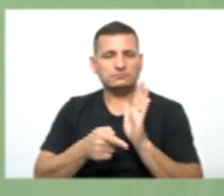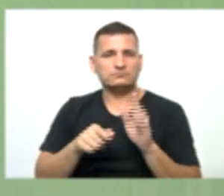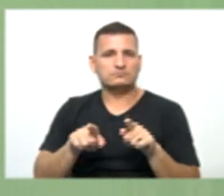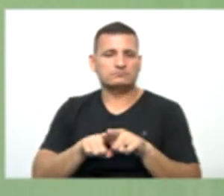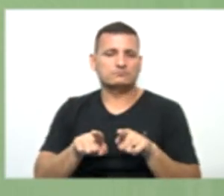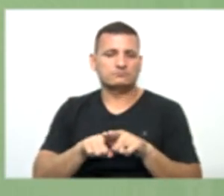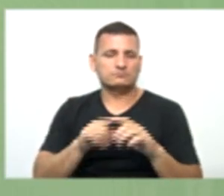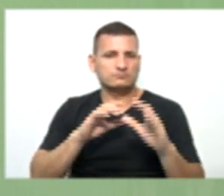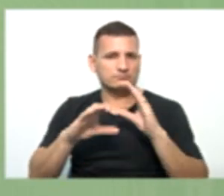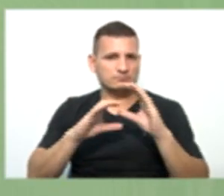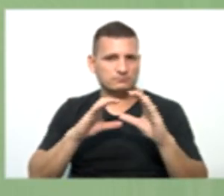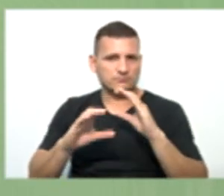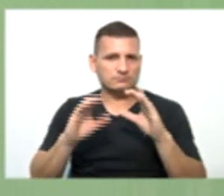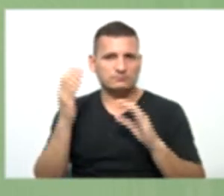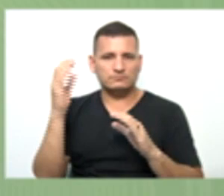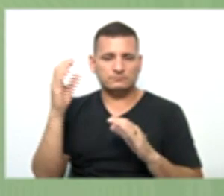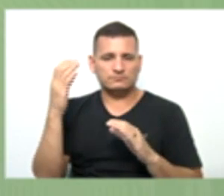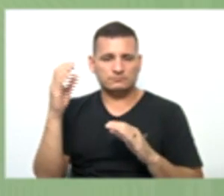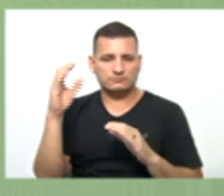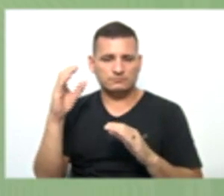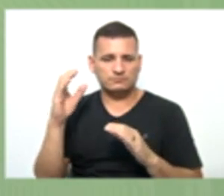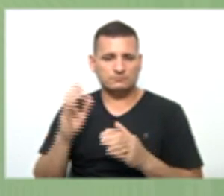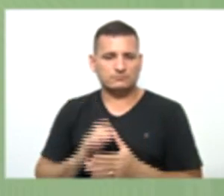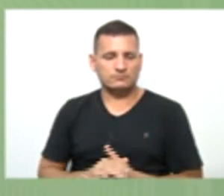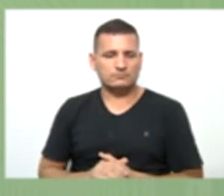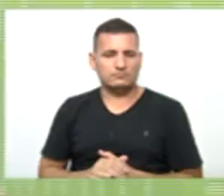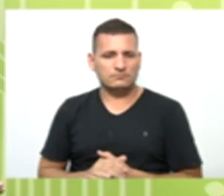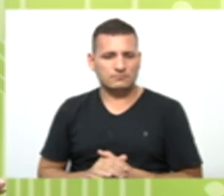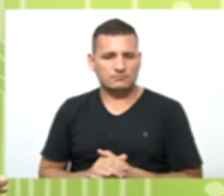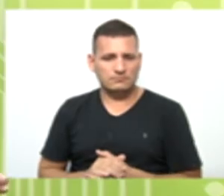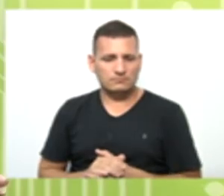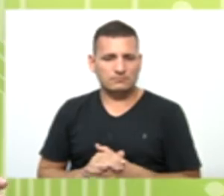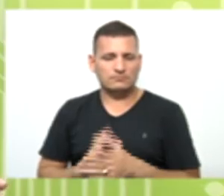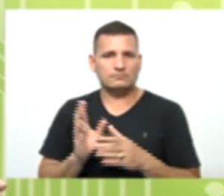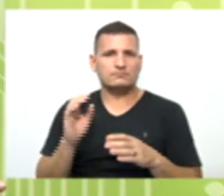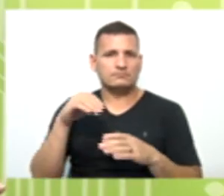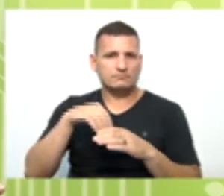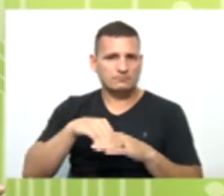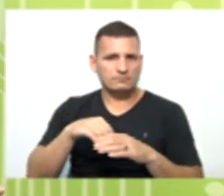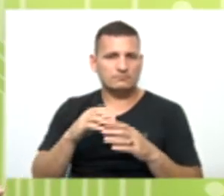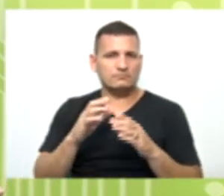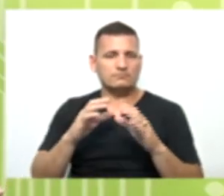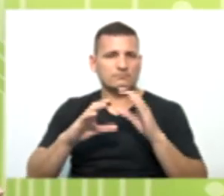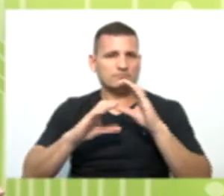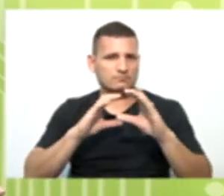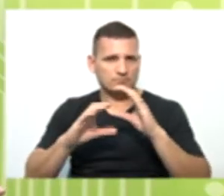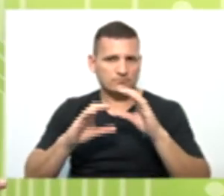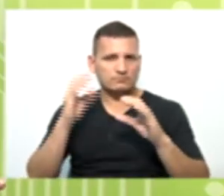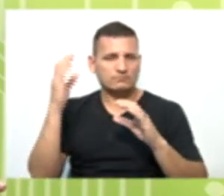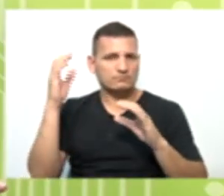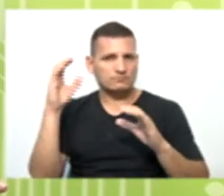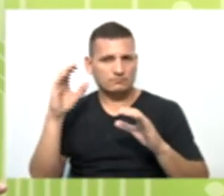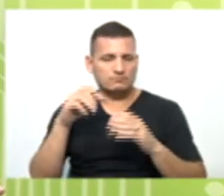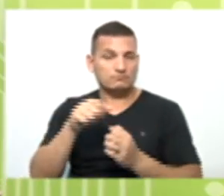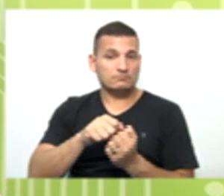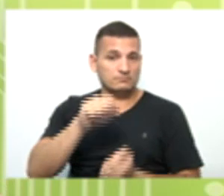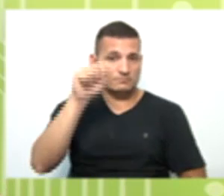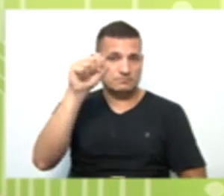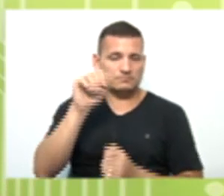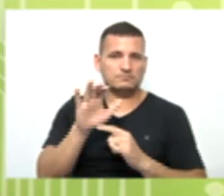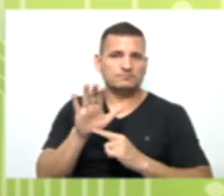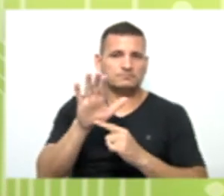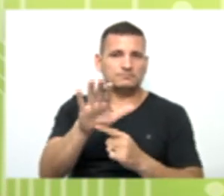científica. Dentre os gêneros de comunicação científica, além do banner, que foi o exemplo que